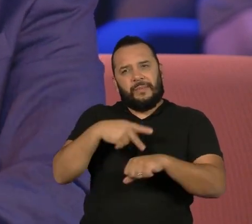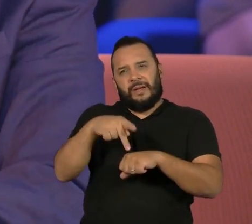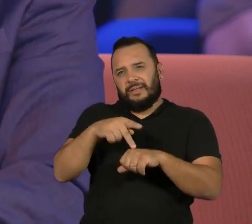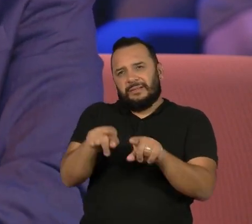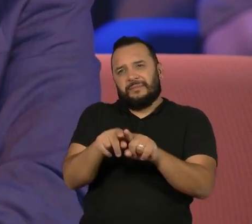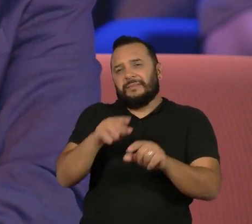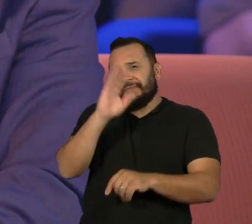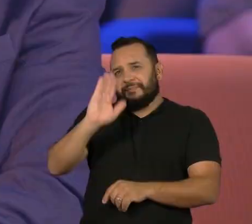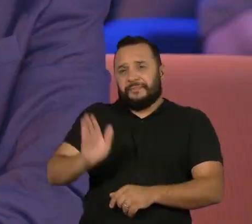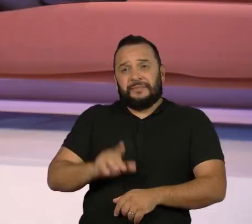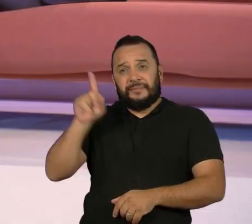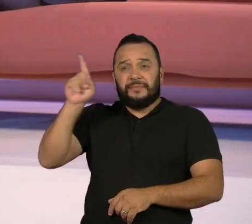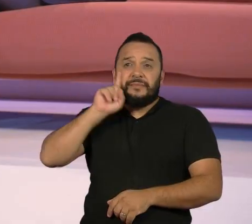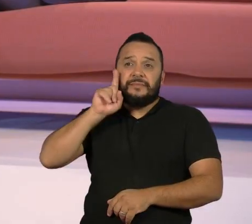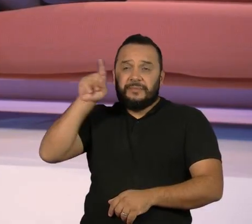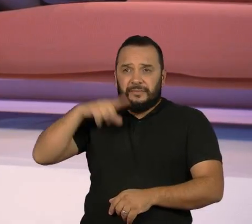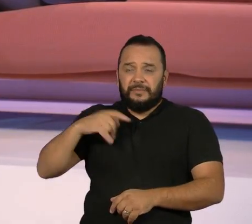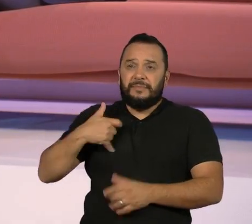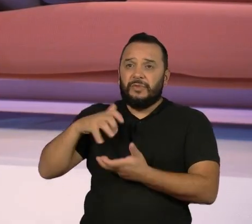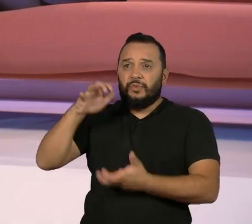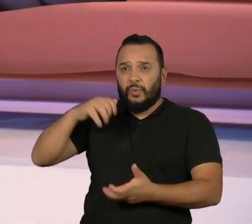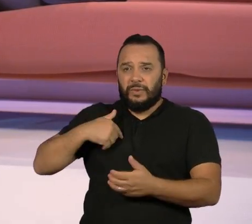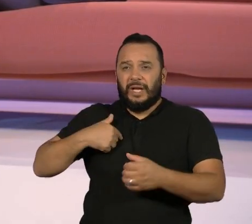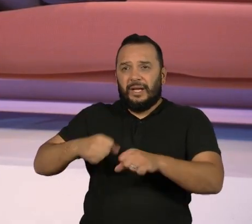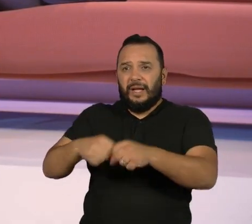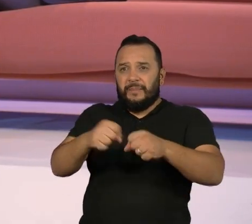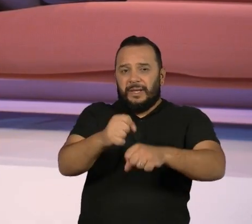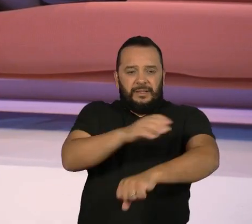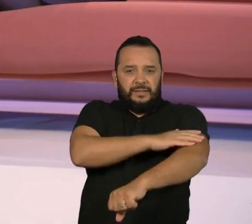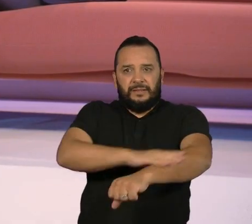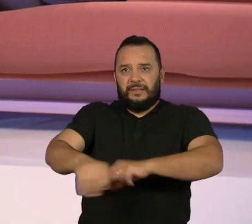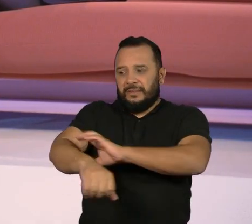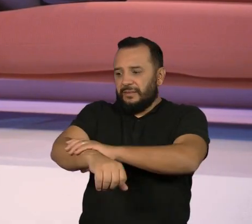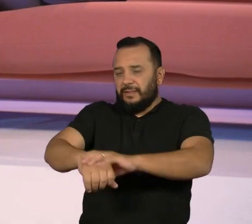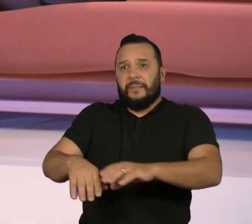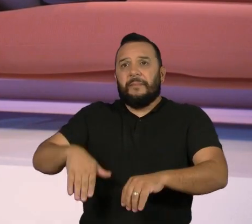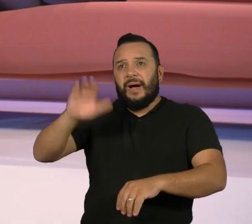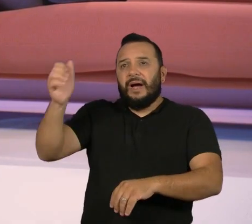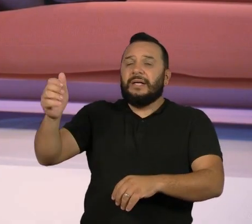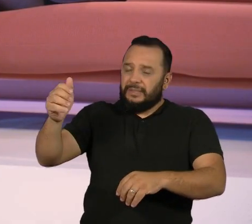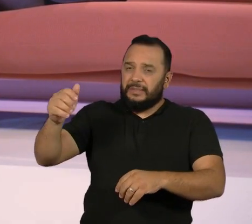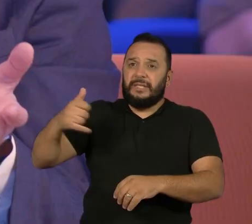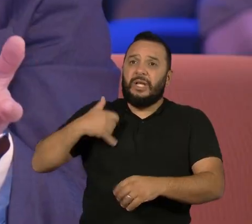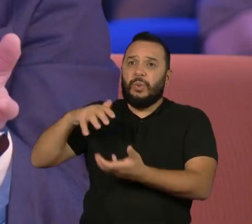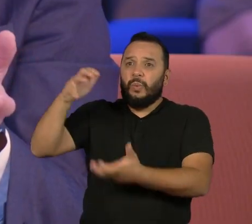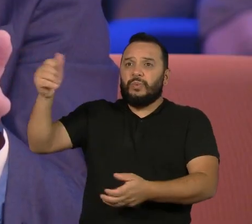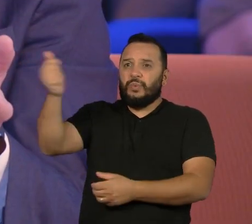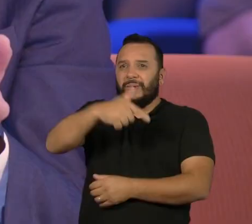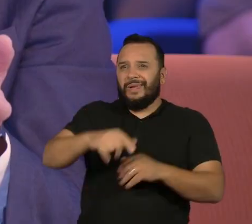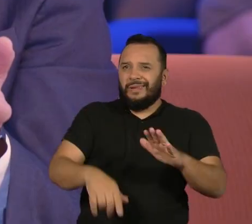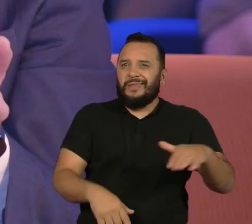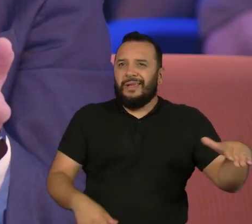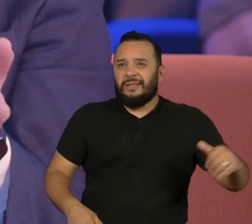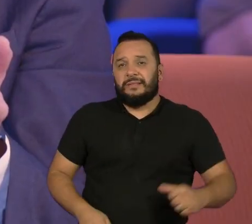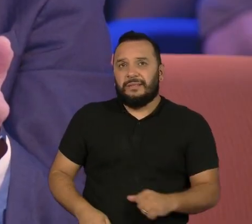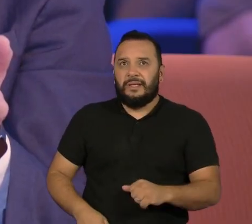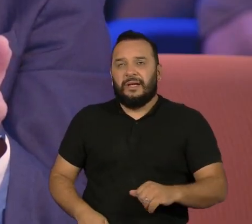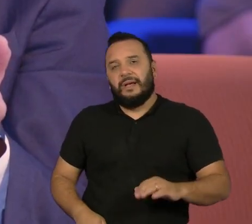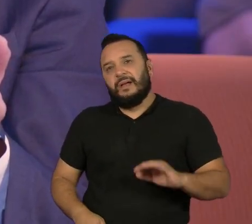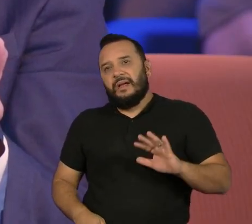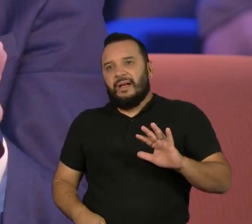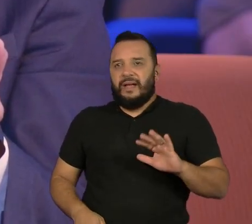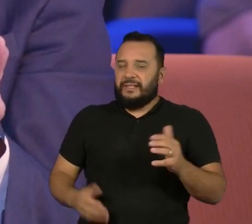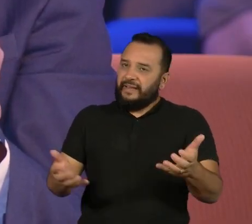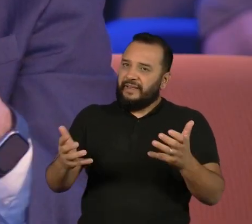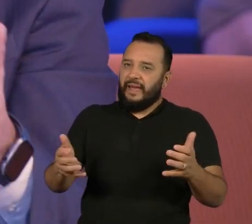Brasil, que tem mais idoso quebrando o braço do que criança. Aí você fala assim, então, Ferreirinha, você quer que